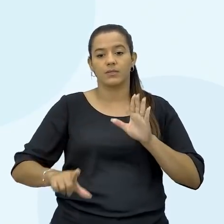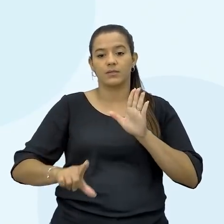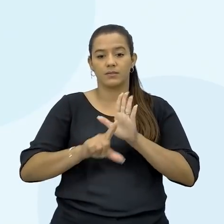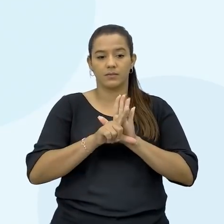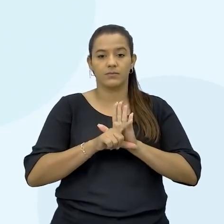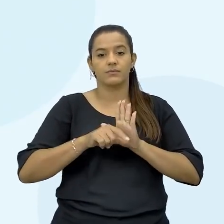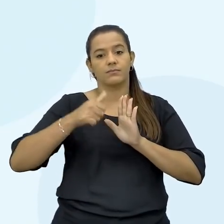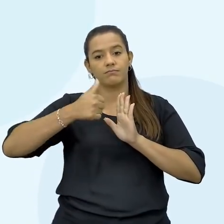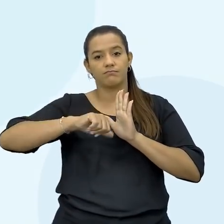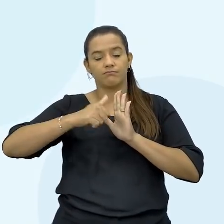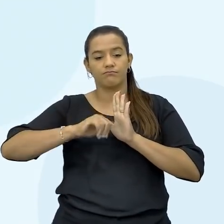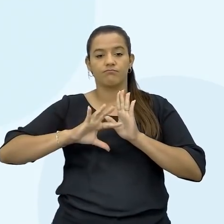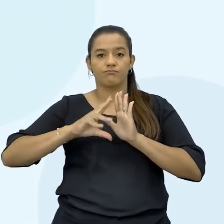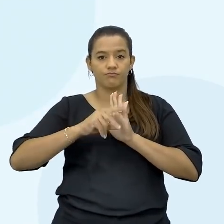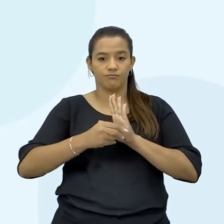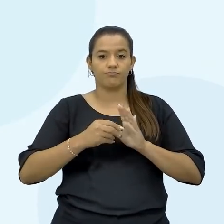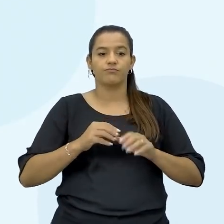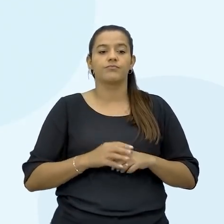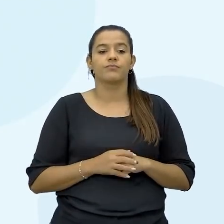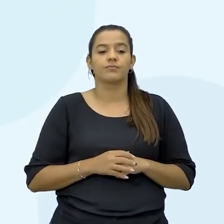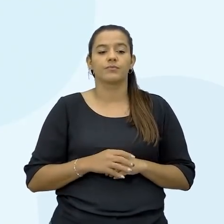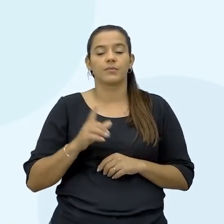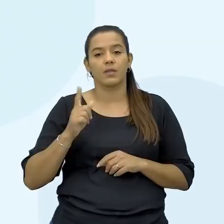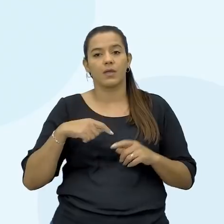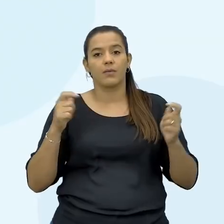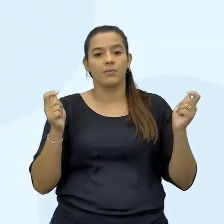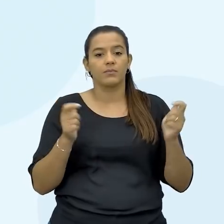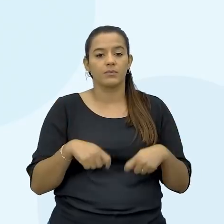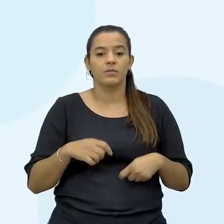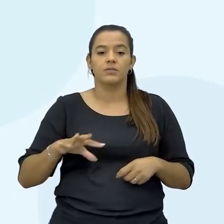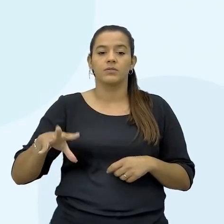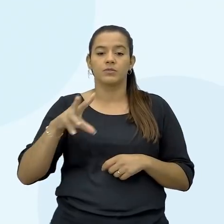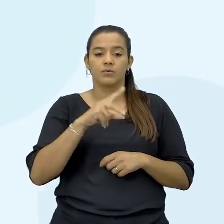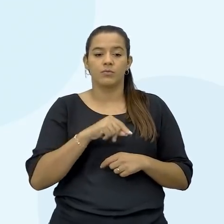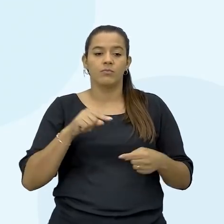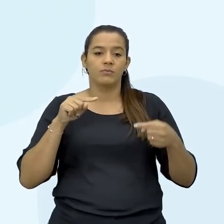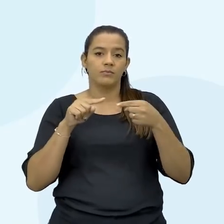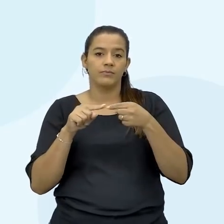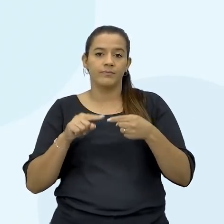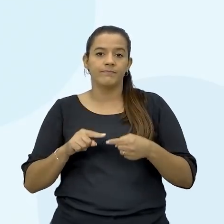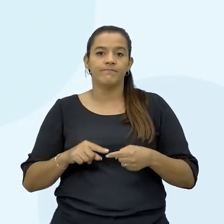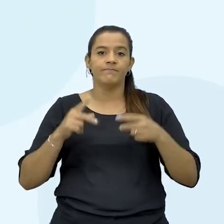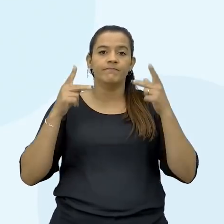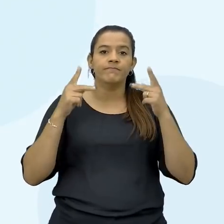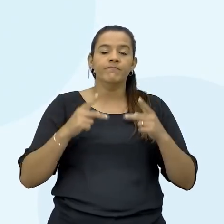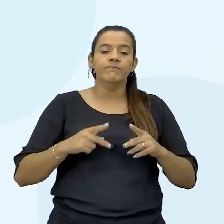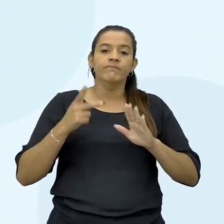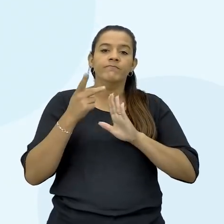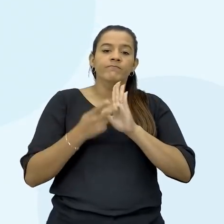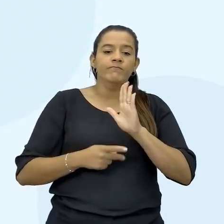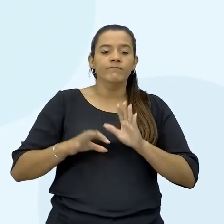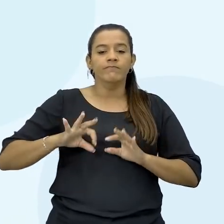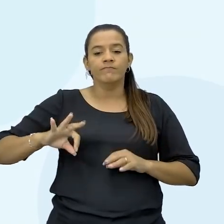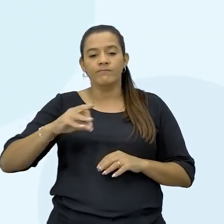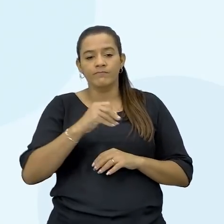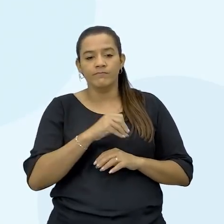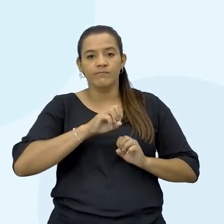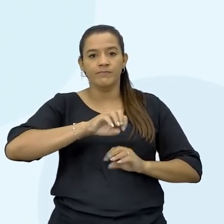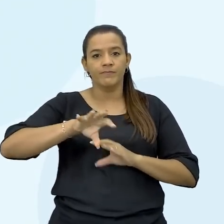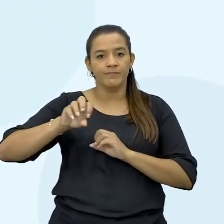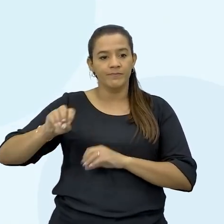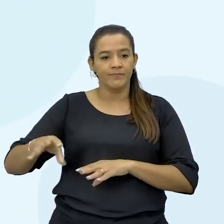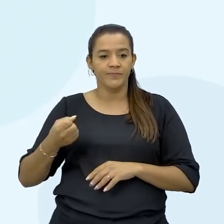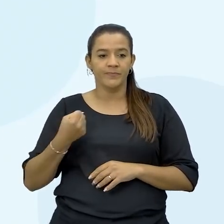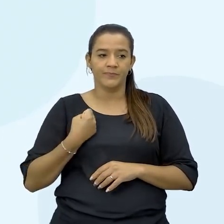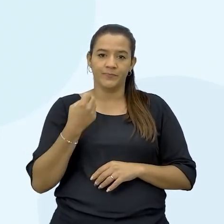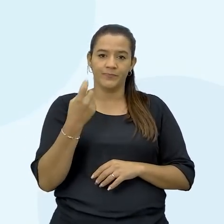próximo slide, por gentileza, que são as competências e habilidades dos profissionais da educação, no seu artigo